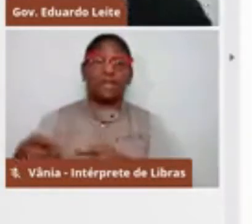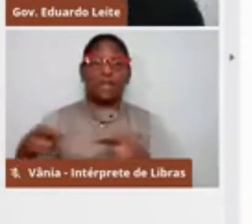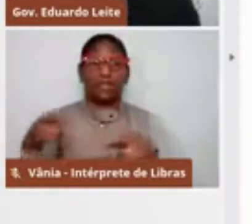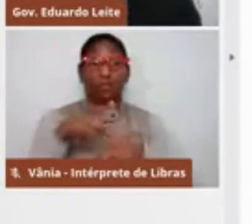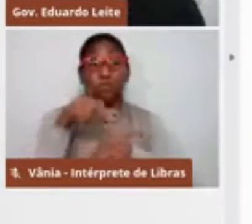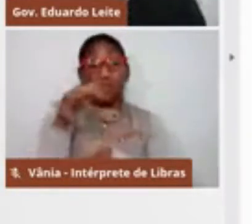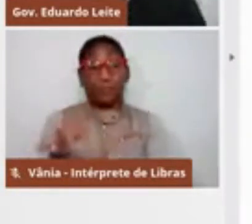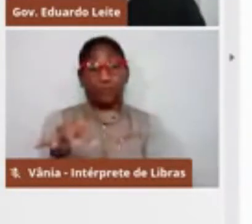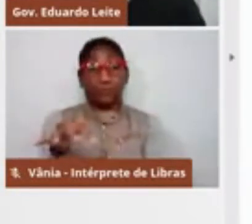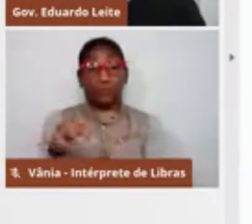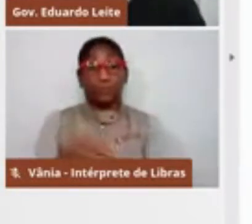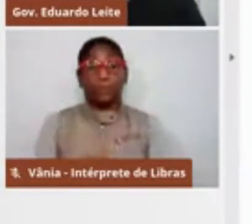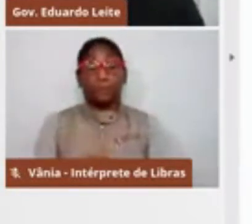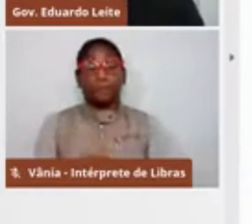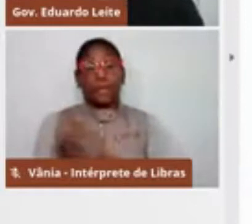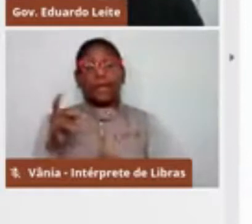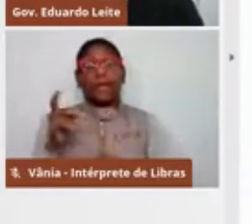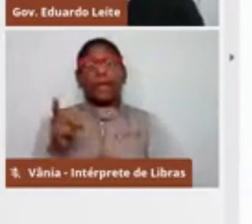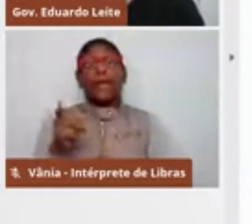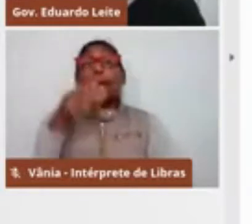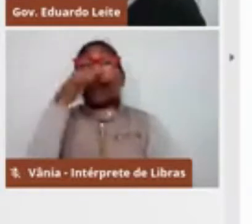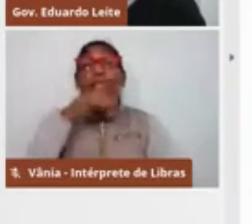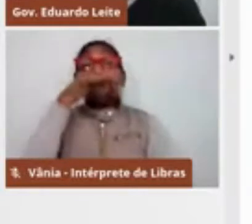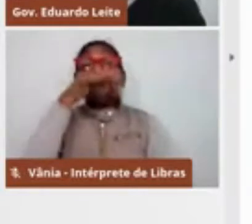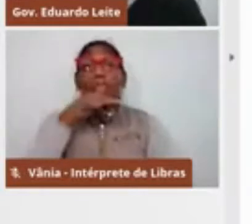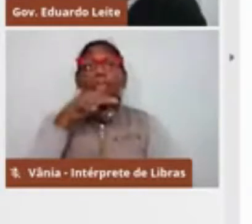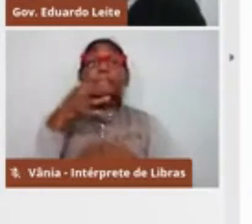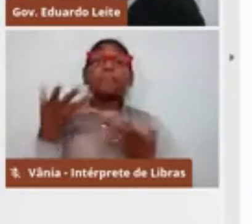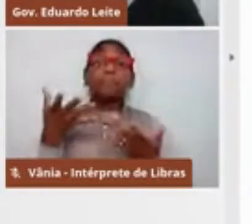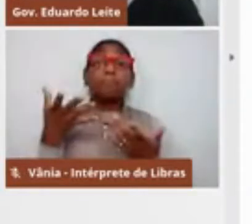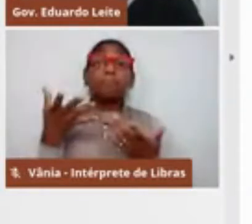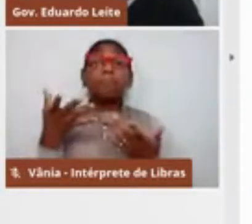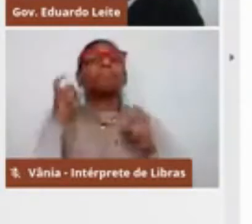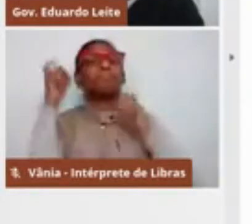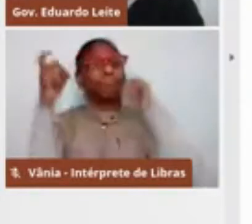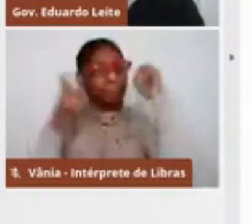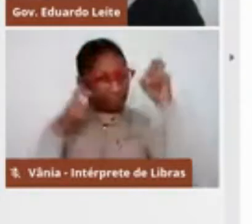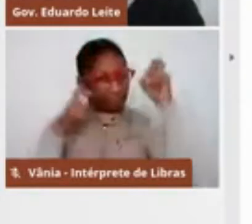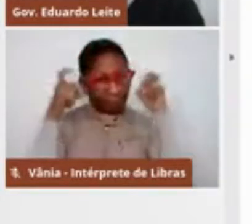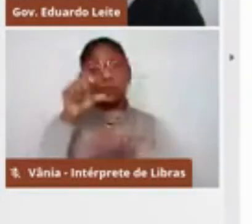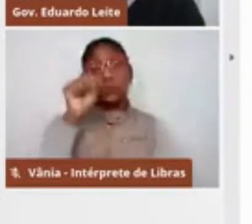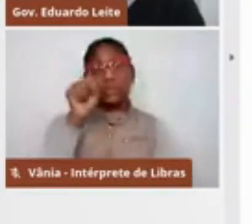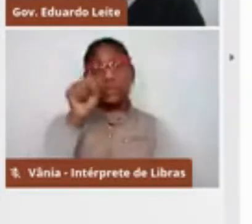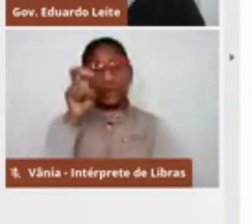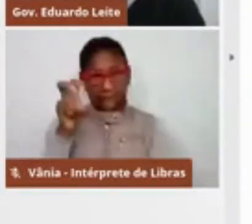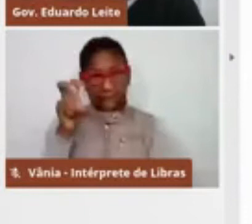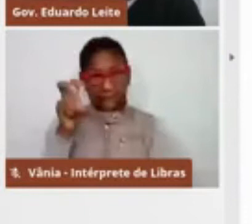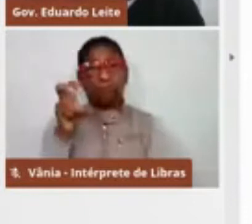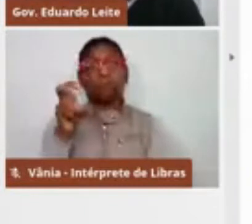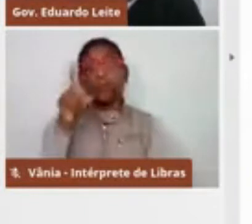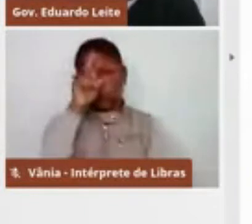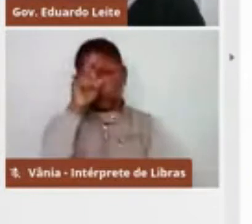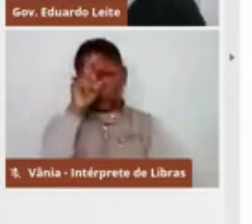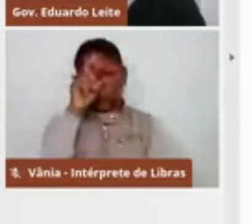Fundo. A região de Caxias do Sul é uma região que se mantém preocupante. Eram 82 internações, hospitalizações na